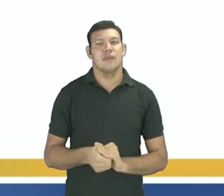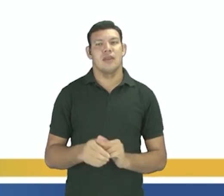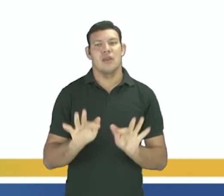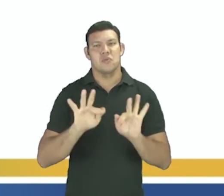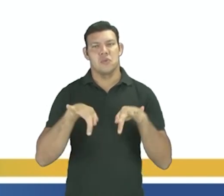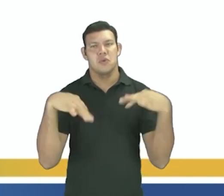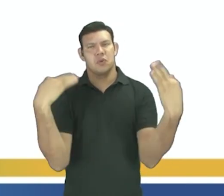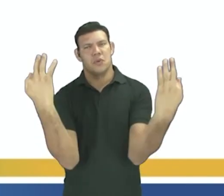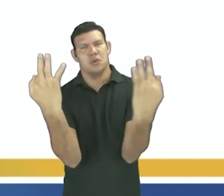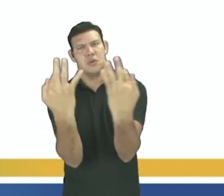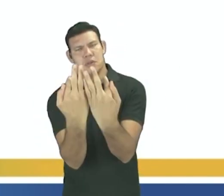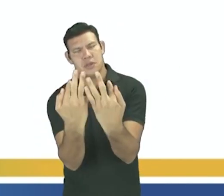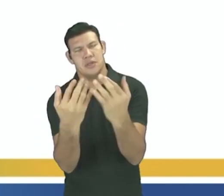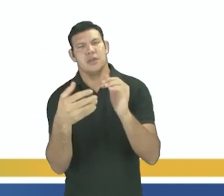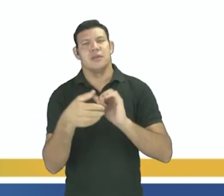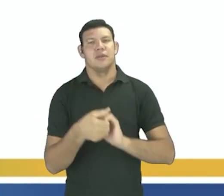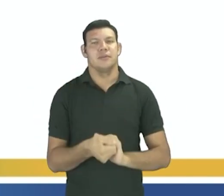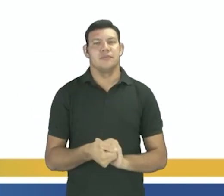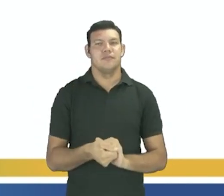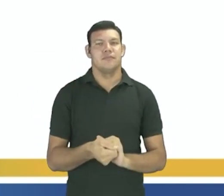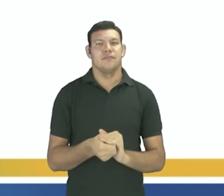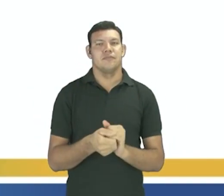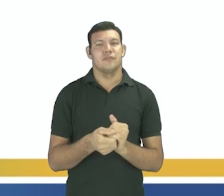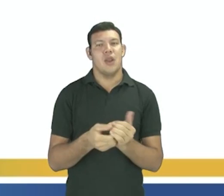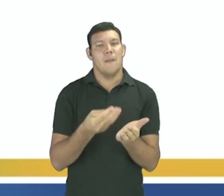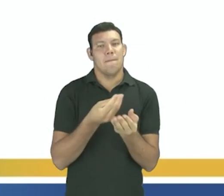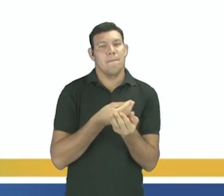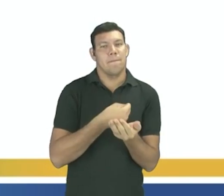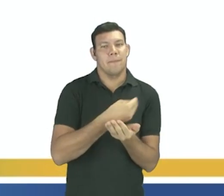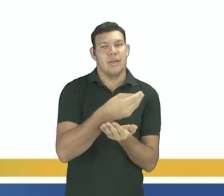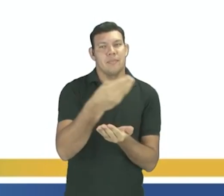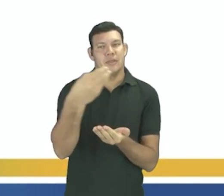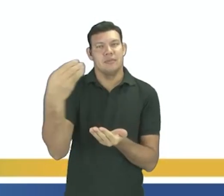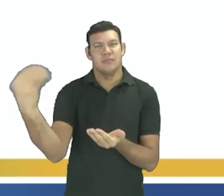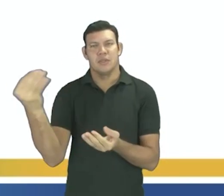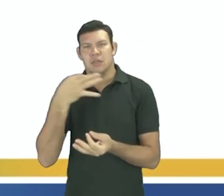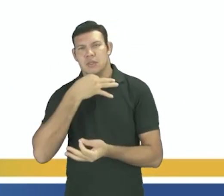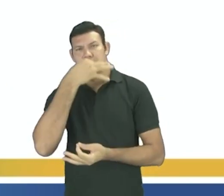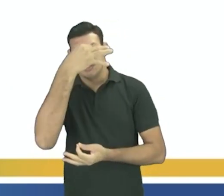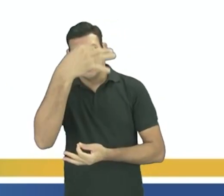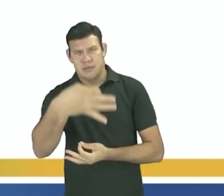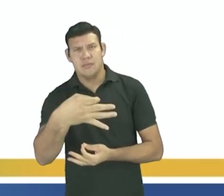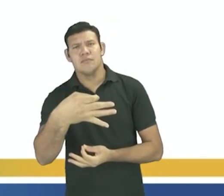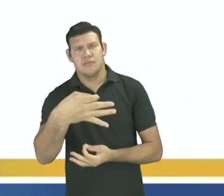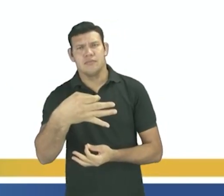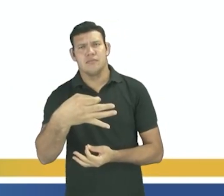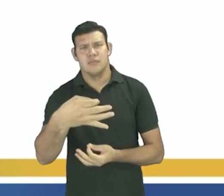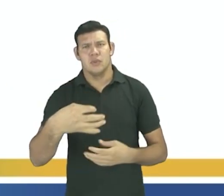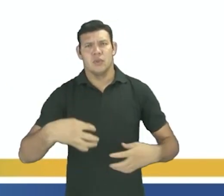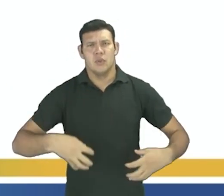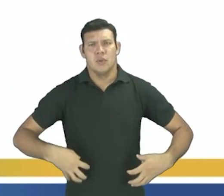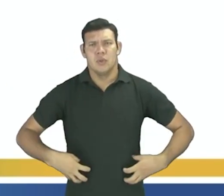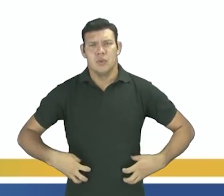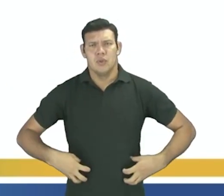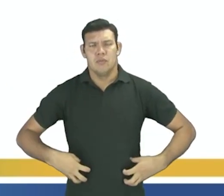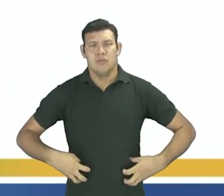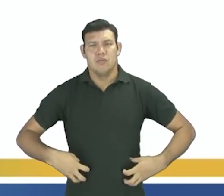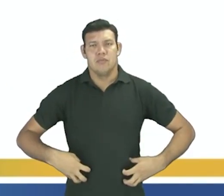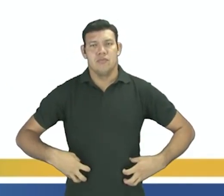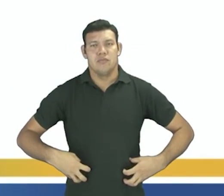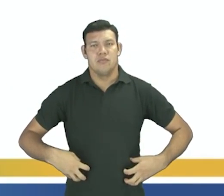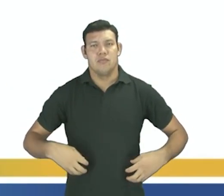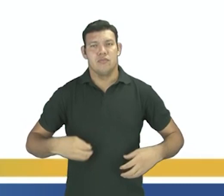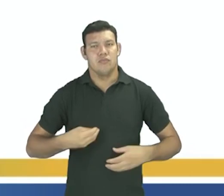parentes, né? Aos seus familiares. Ele deixou por escrito qual era a sua opinião sobre a doação de órgãos.